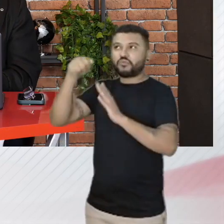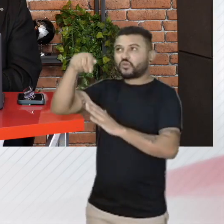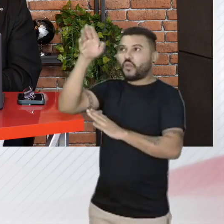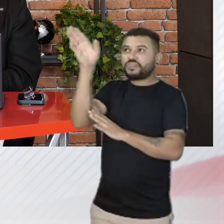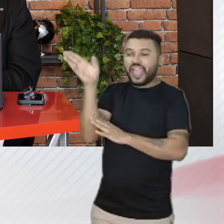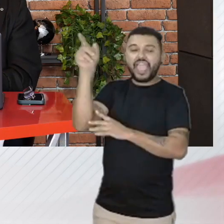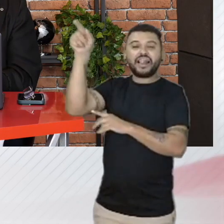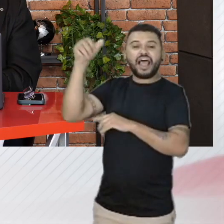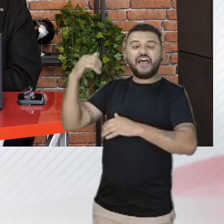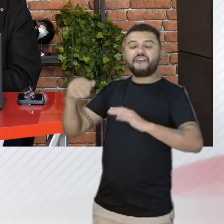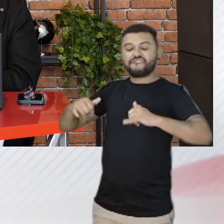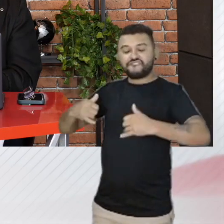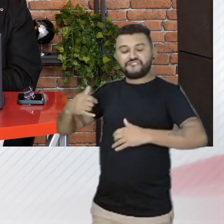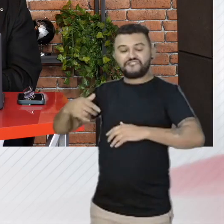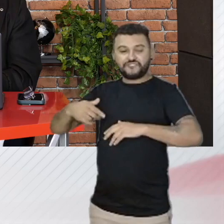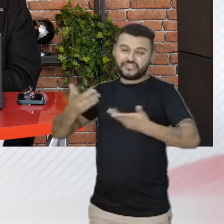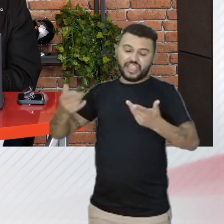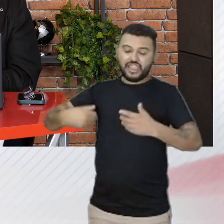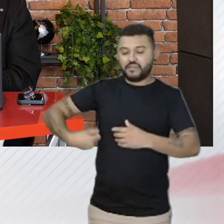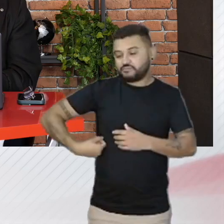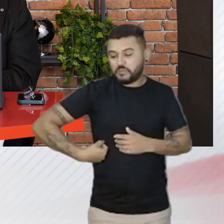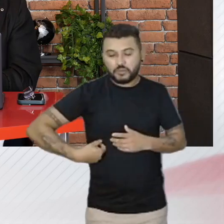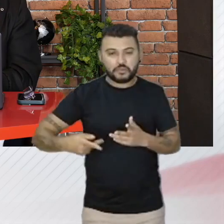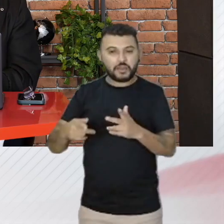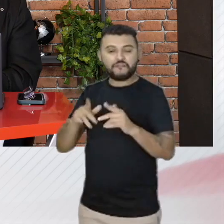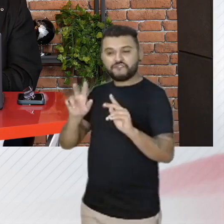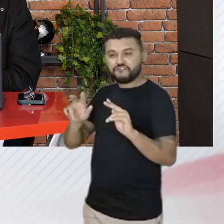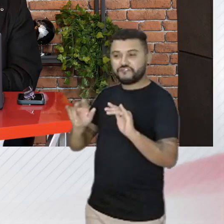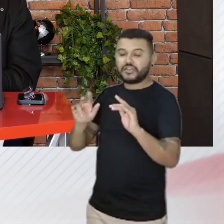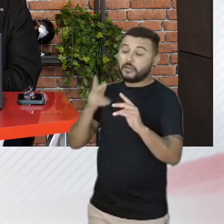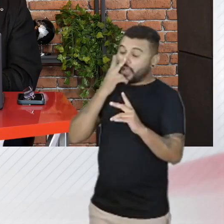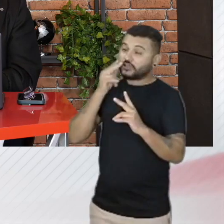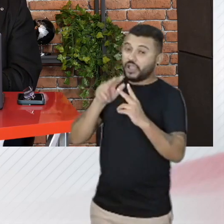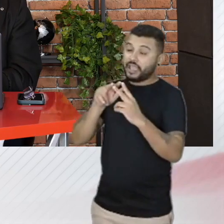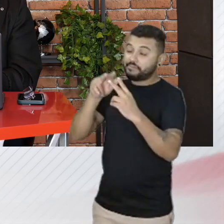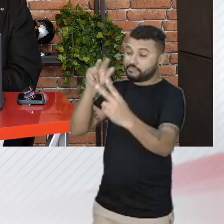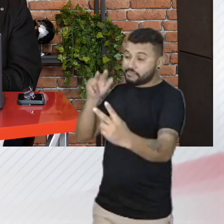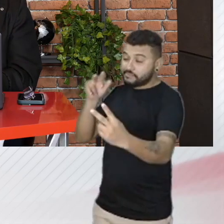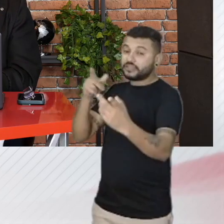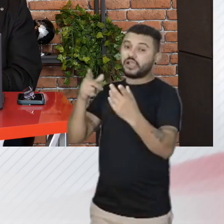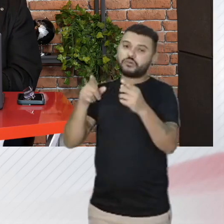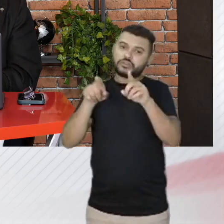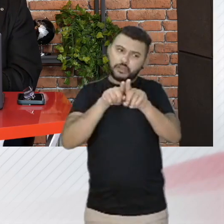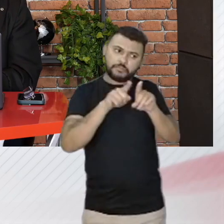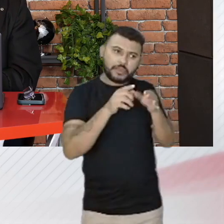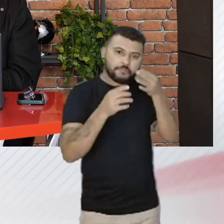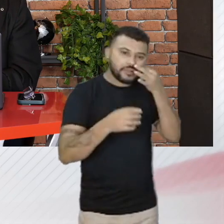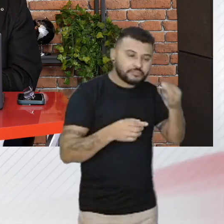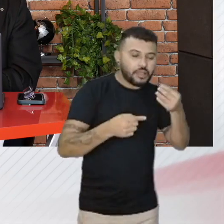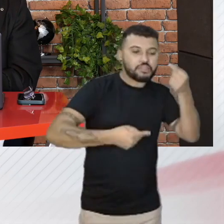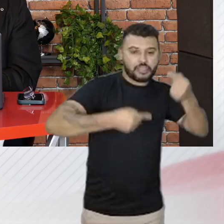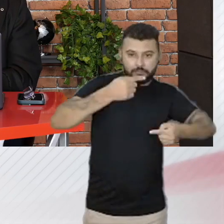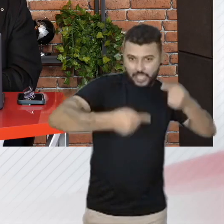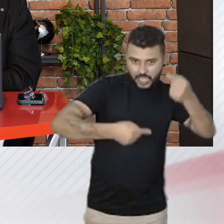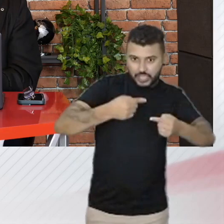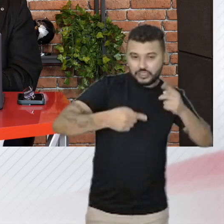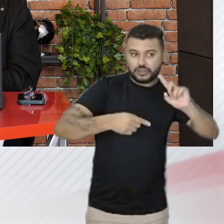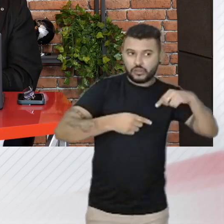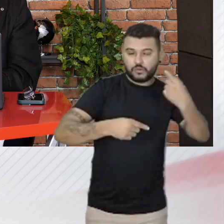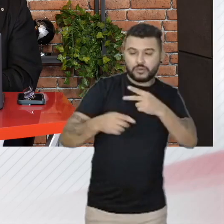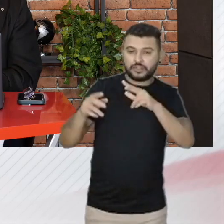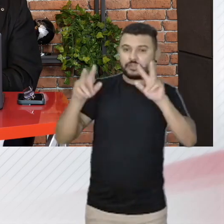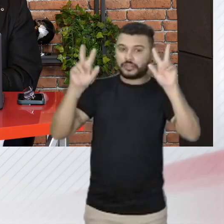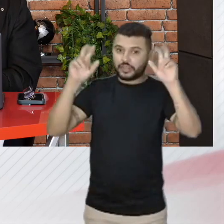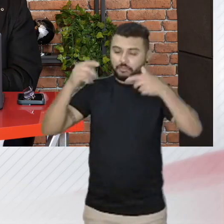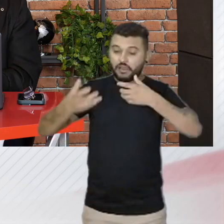país. Acho que vai ser semipresencial, grande parte do debate aqui, das votações,